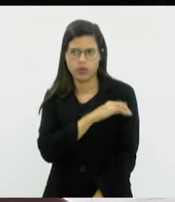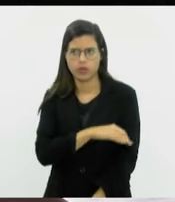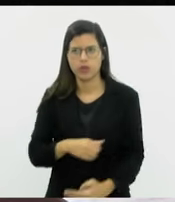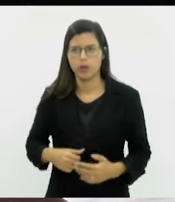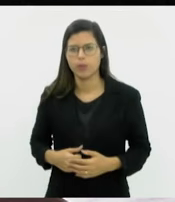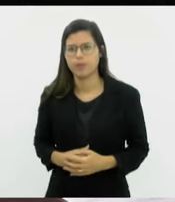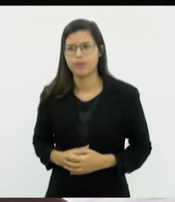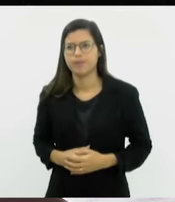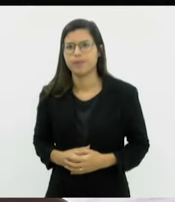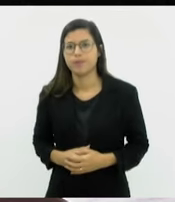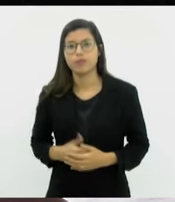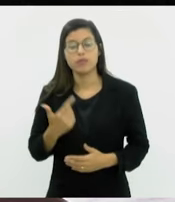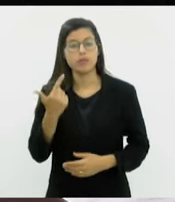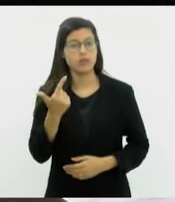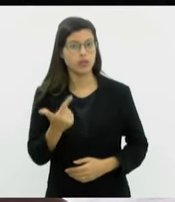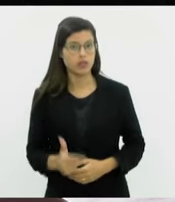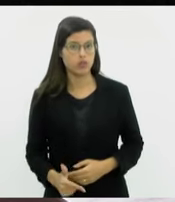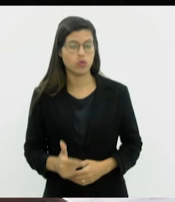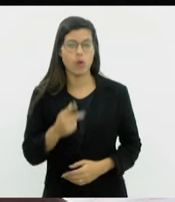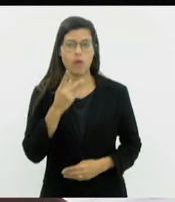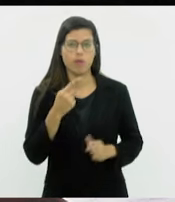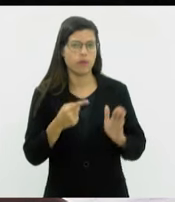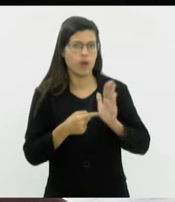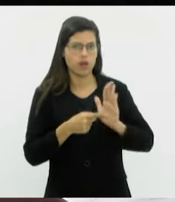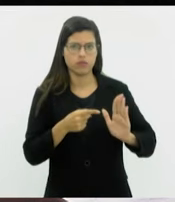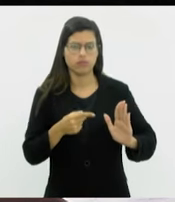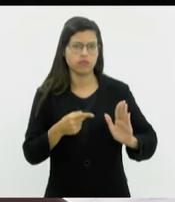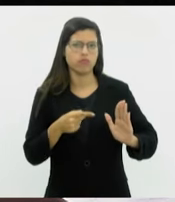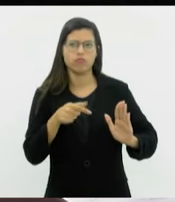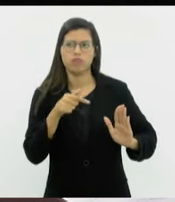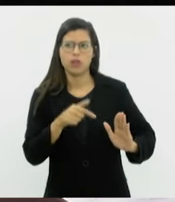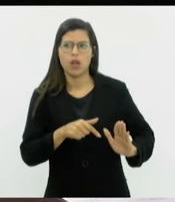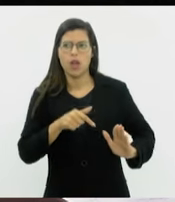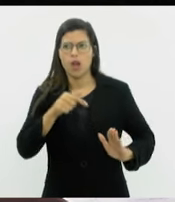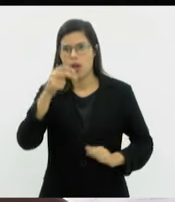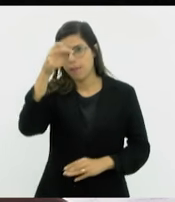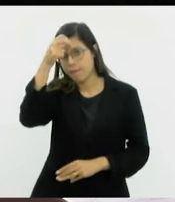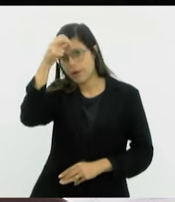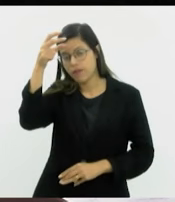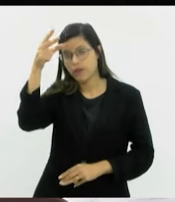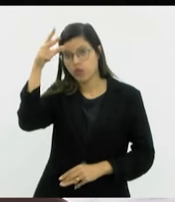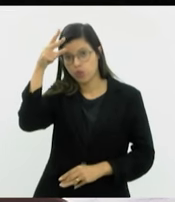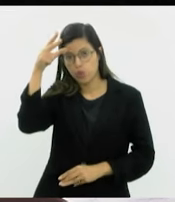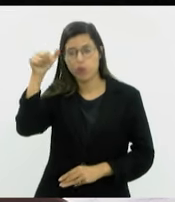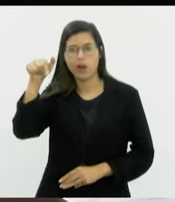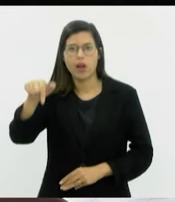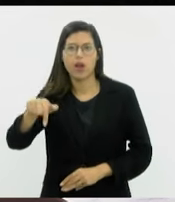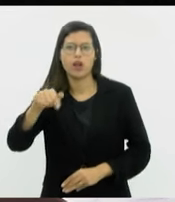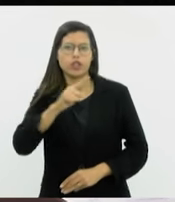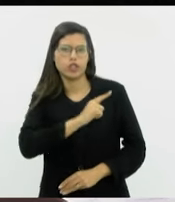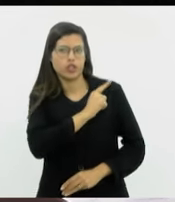aqui, mais uma vez, um repúdio à prefeitura e à gestão do Rodrigo Grael, que permite,